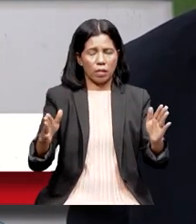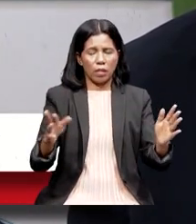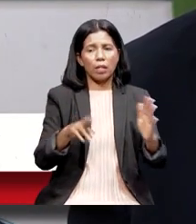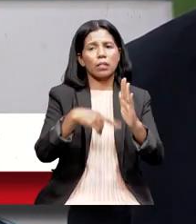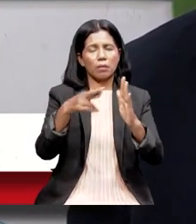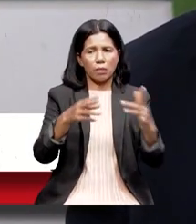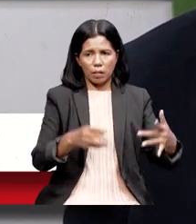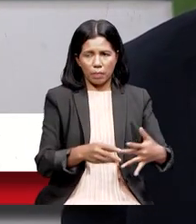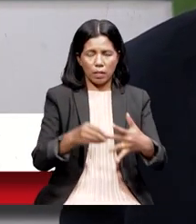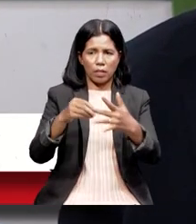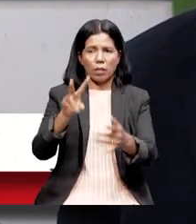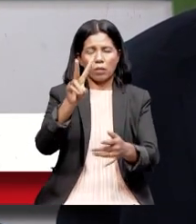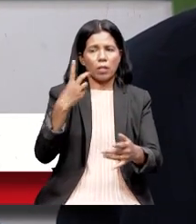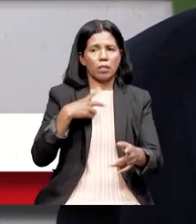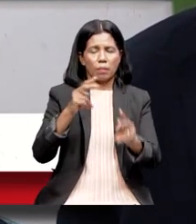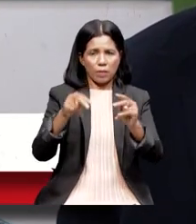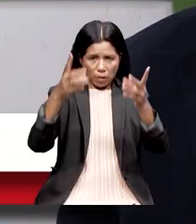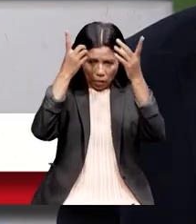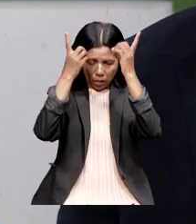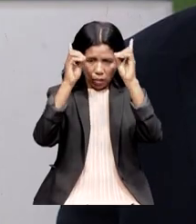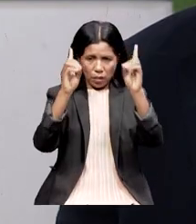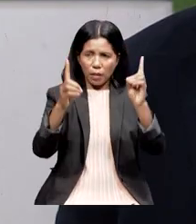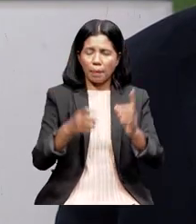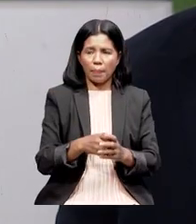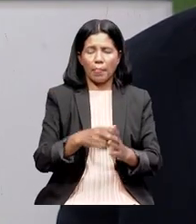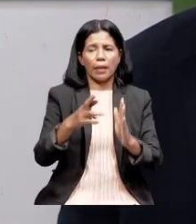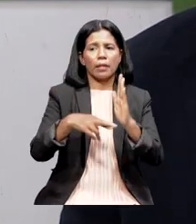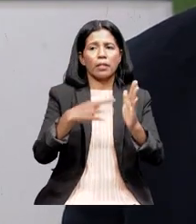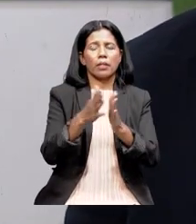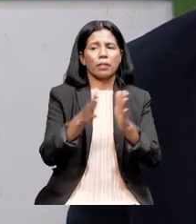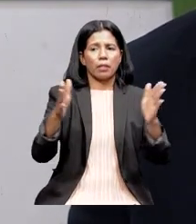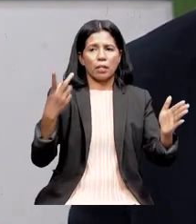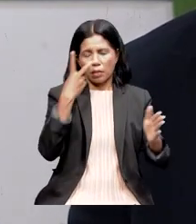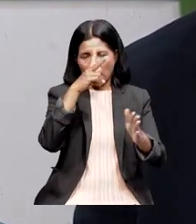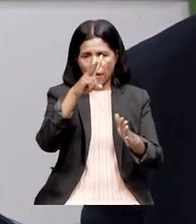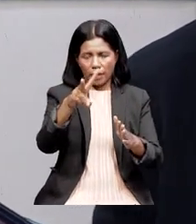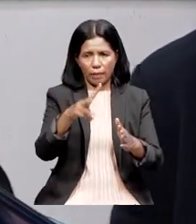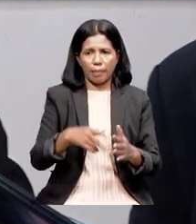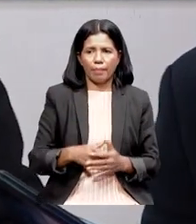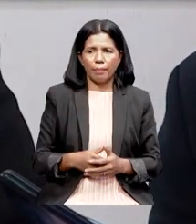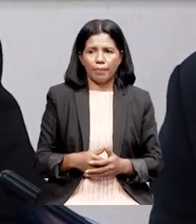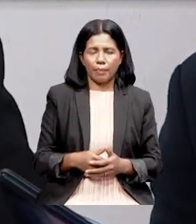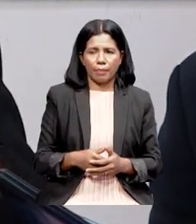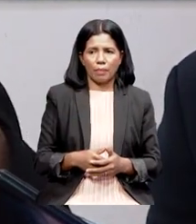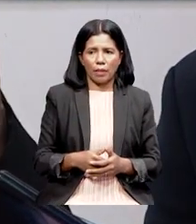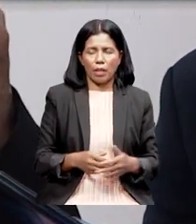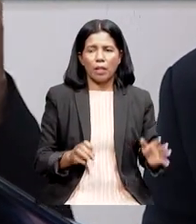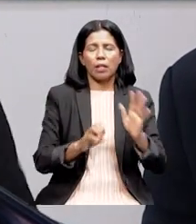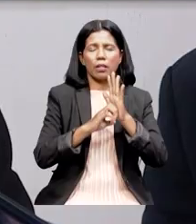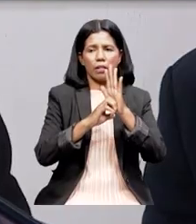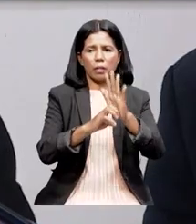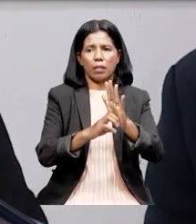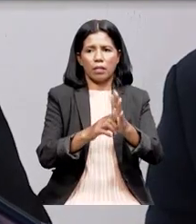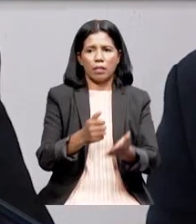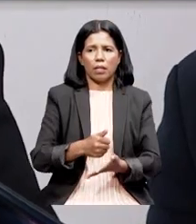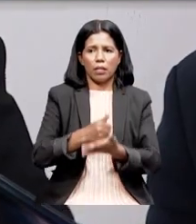especial. O rua não precisa definir. Se regime de geral, né? Tu vai por exemplo,